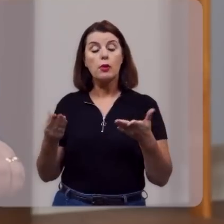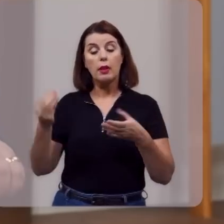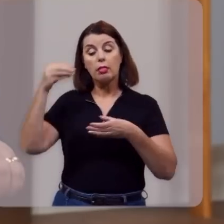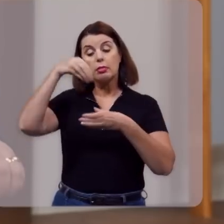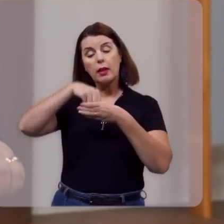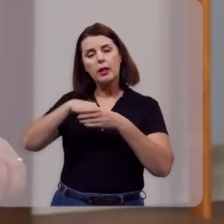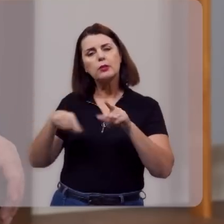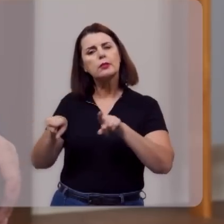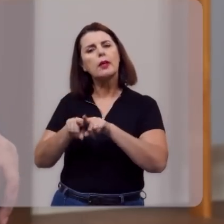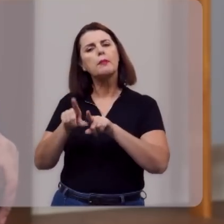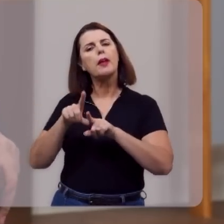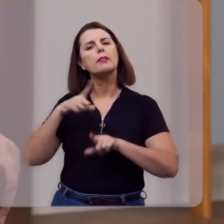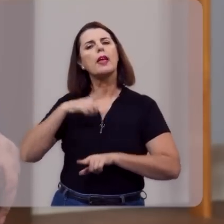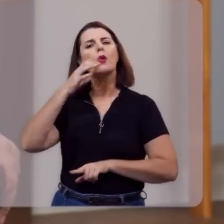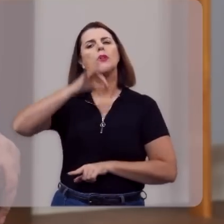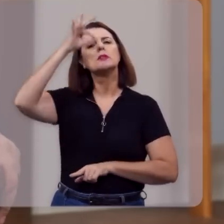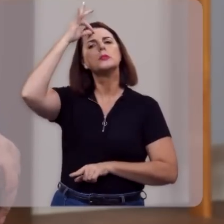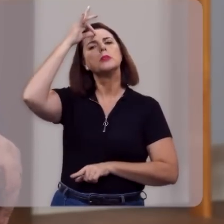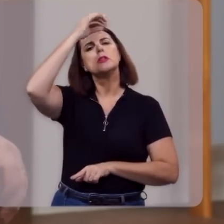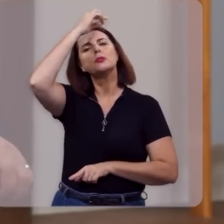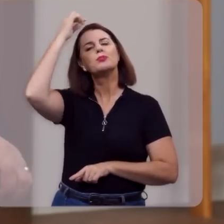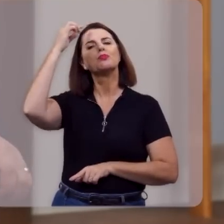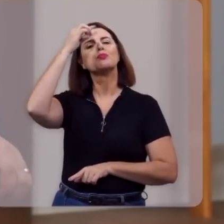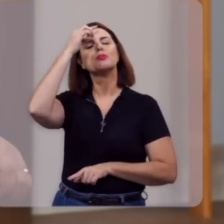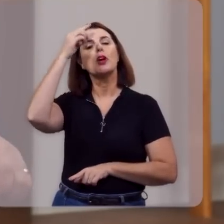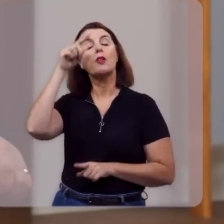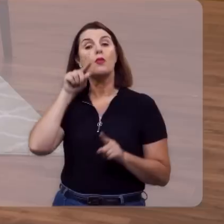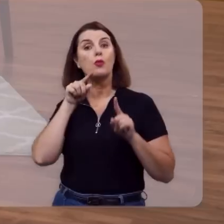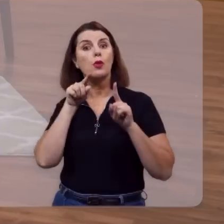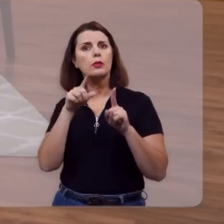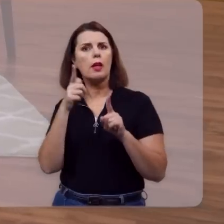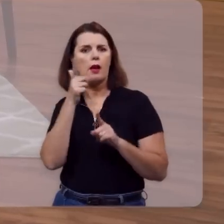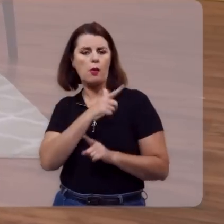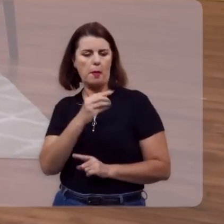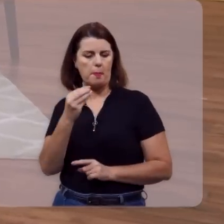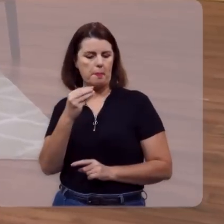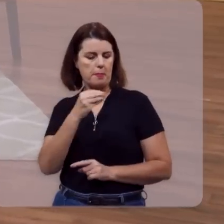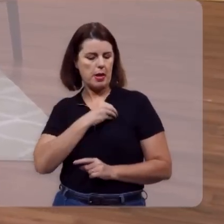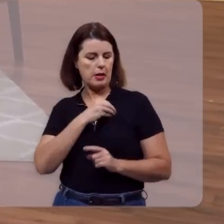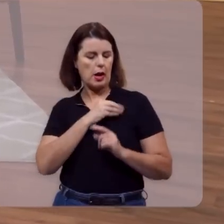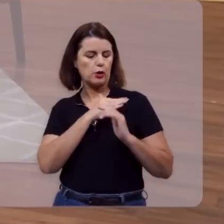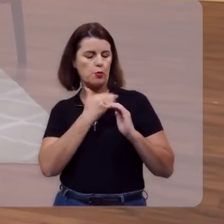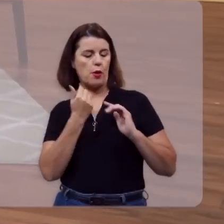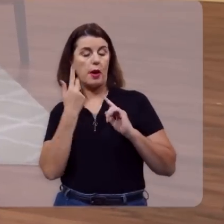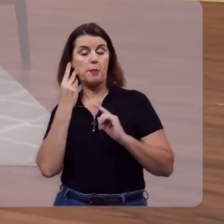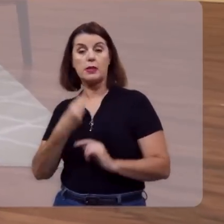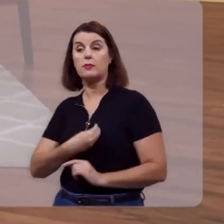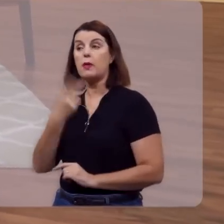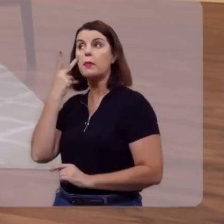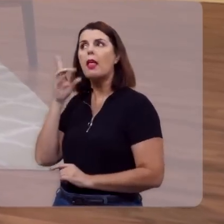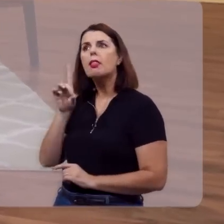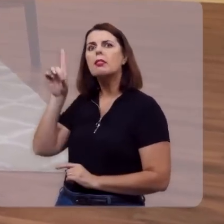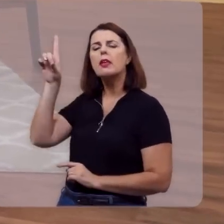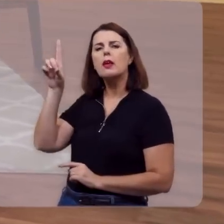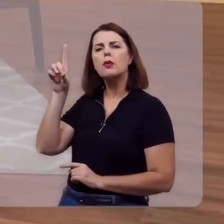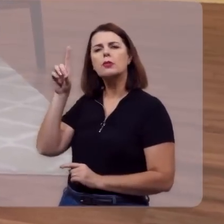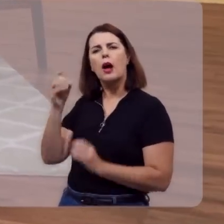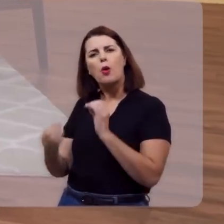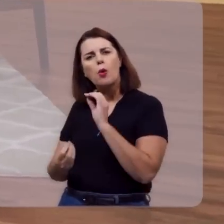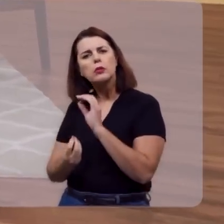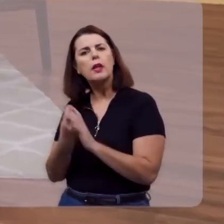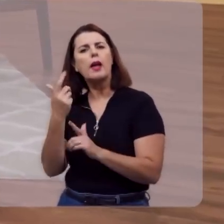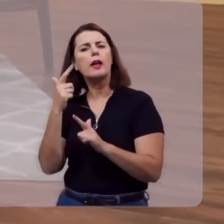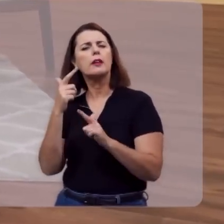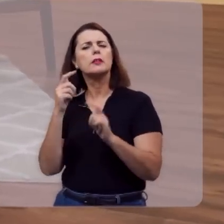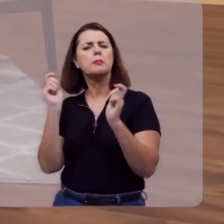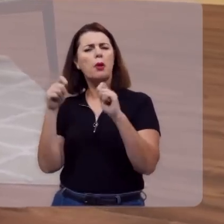natureza do Espírito. E a Bíblia te ensina a considerar-se morto para o pecado, mas vivo para Deus em Cristo Jesus. Ainda que você